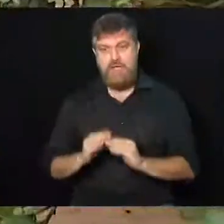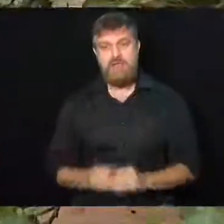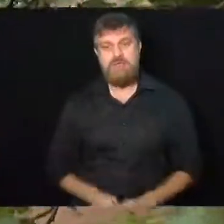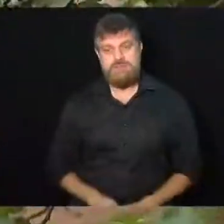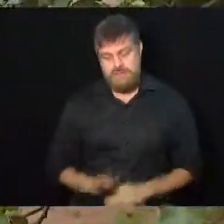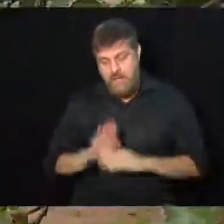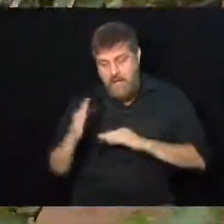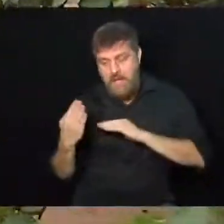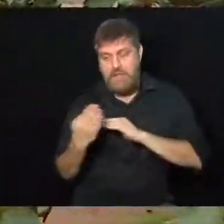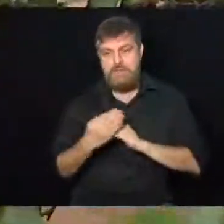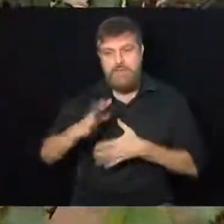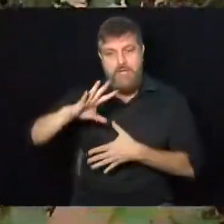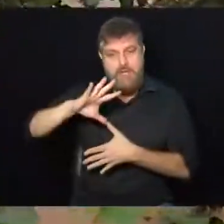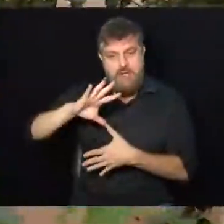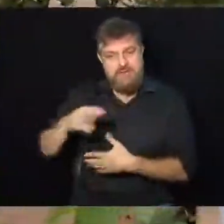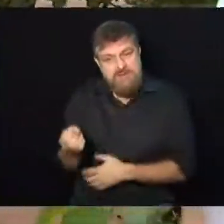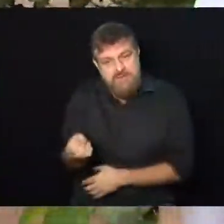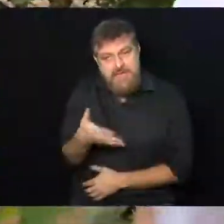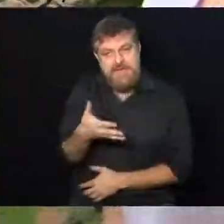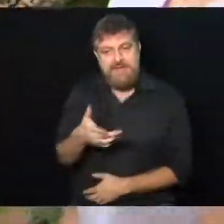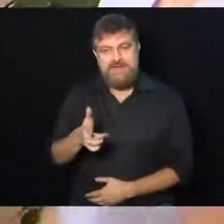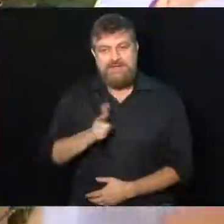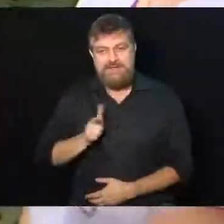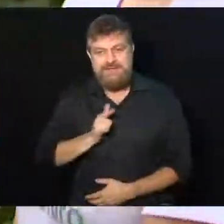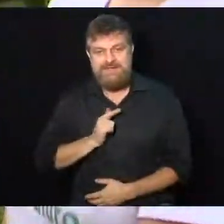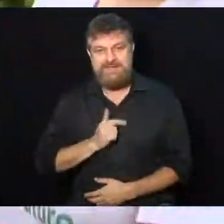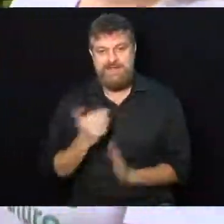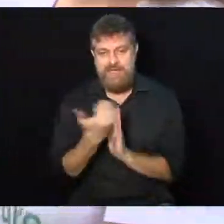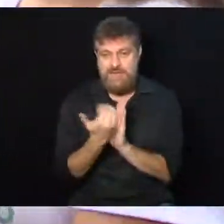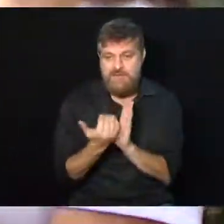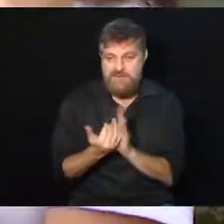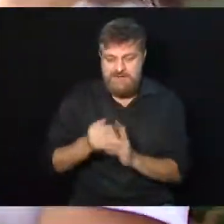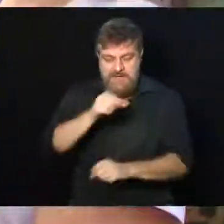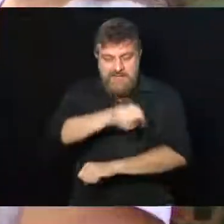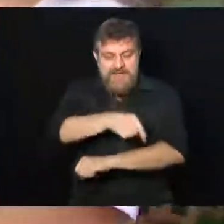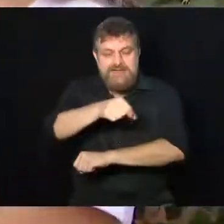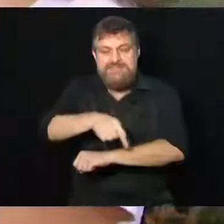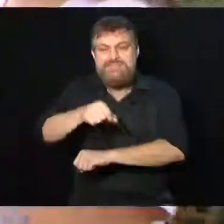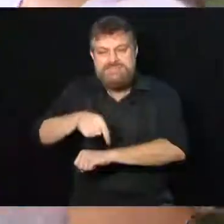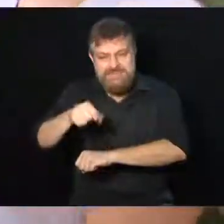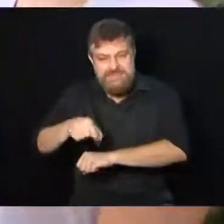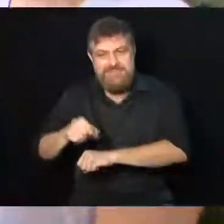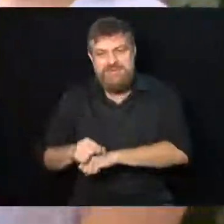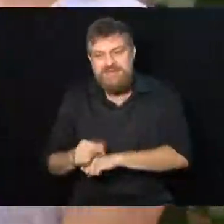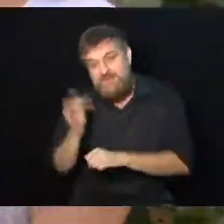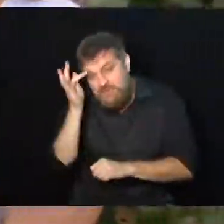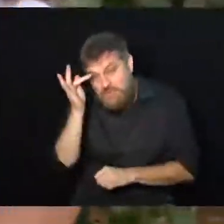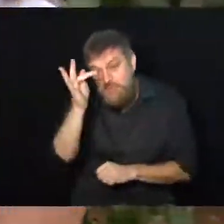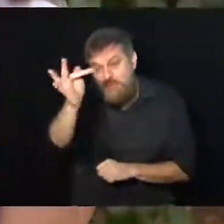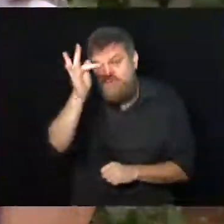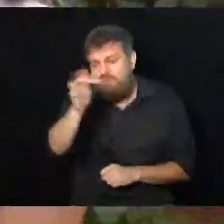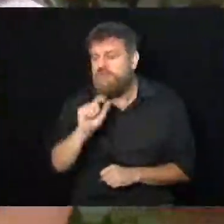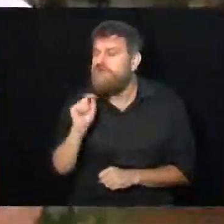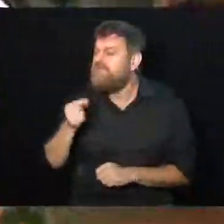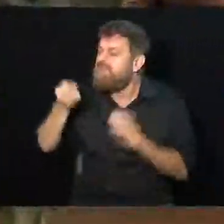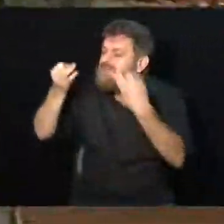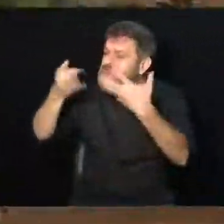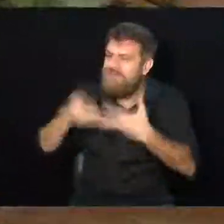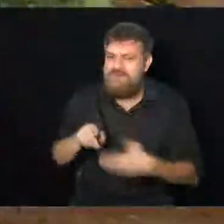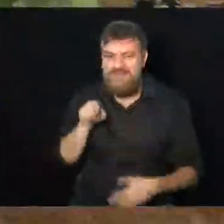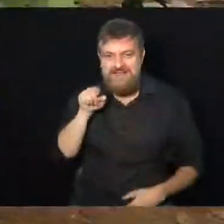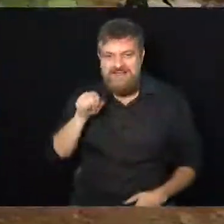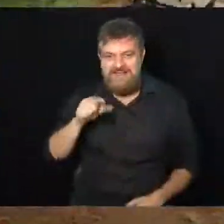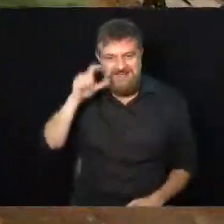Nova América. Então, quer dizer, através de um programa que é justamente o Semeando o Futuro. E quem vai falar a respeito desse programa pra gente é a